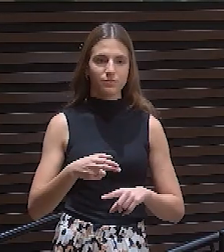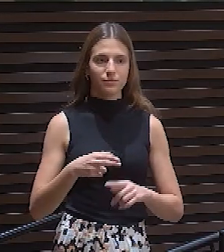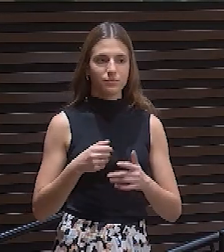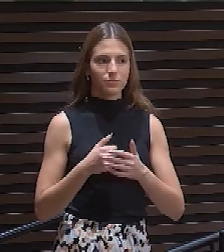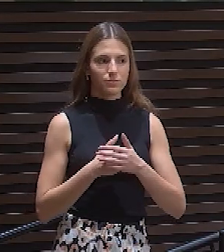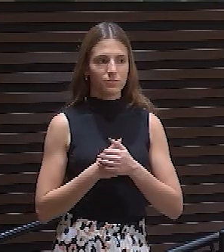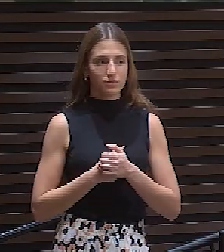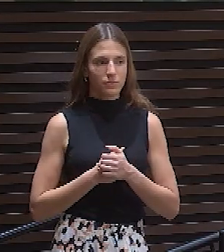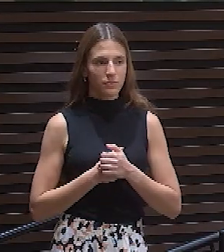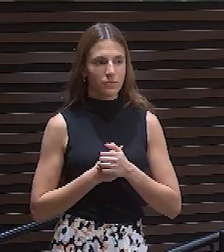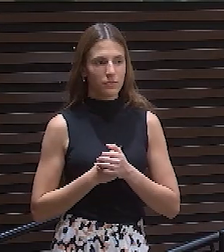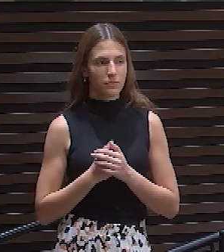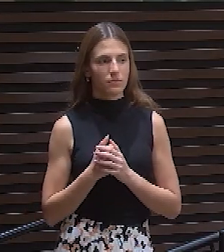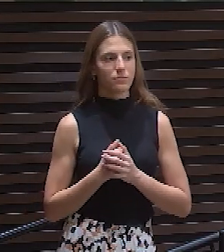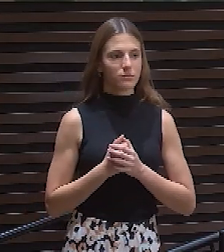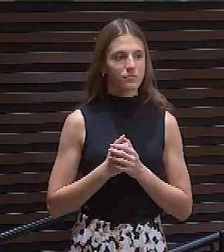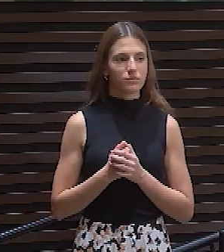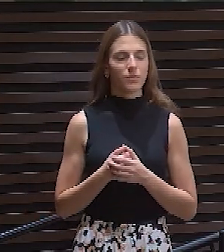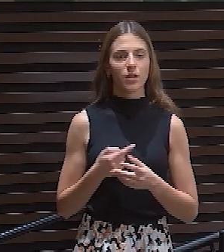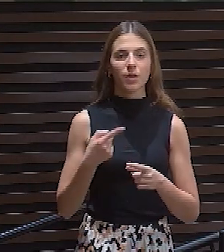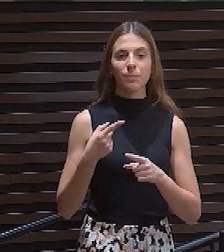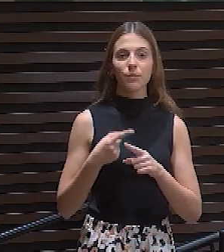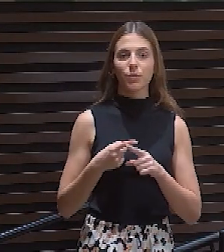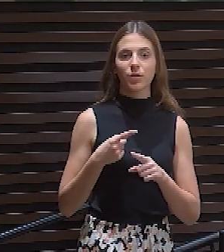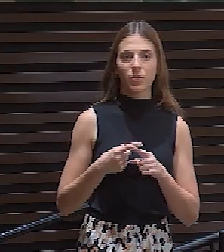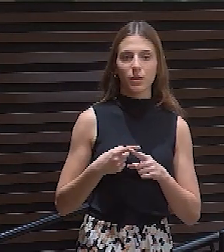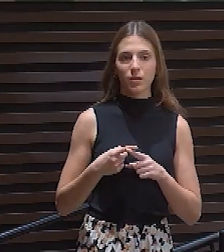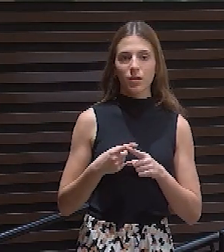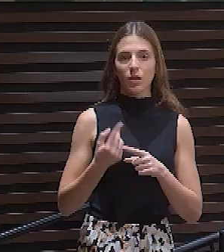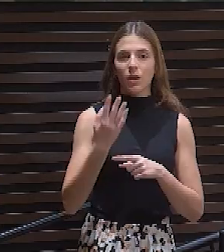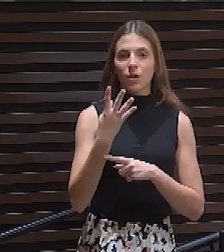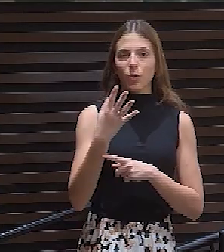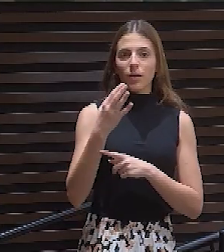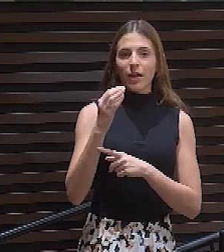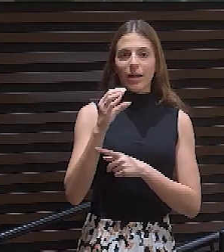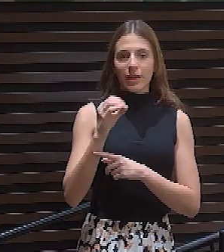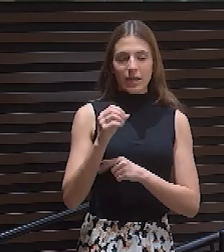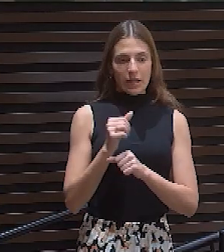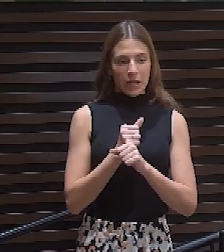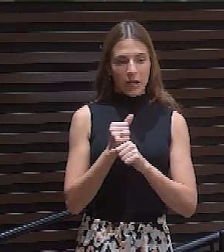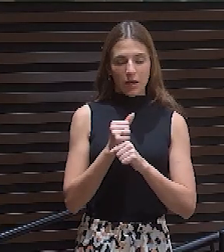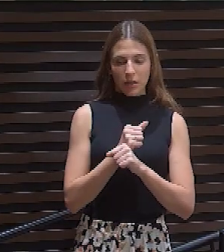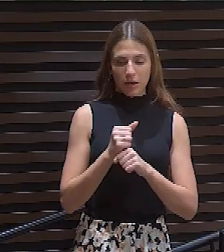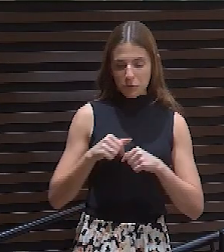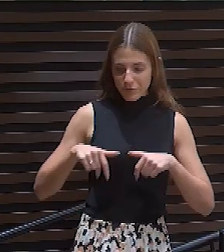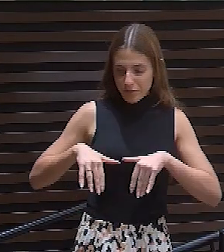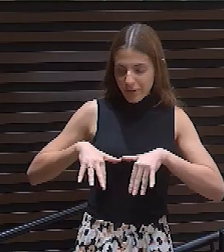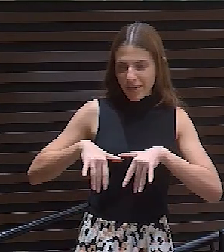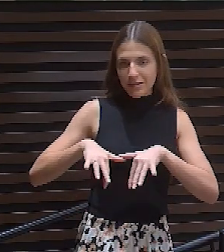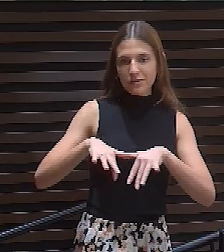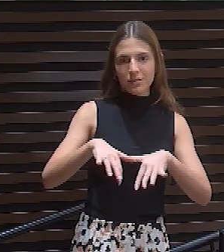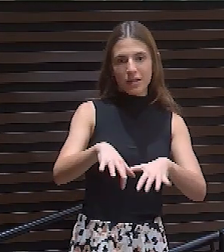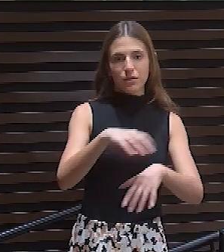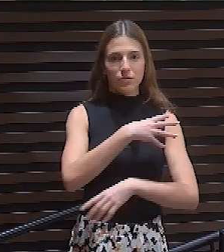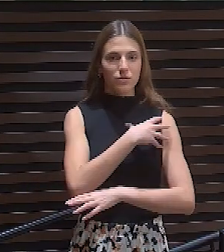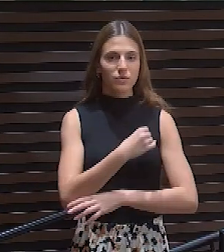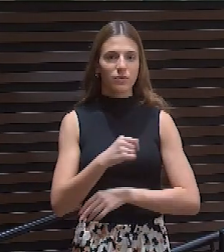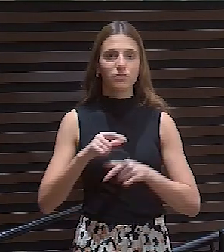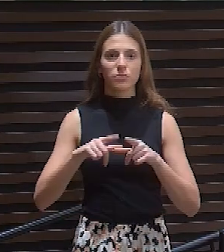Até o 9, né? Porque 40 anos andaram os filhos de Israel pelo